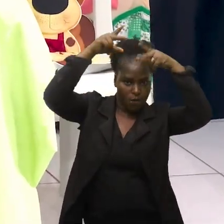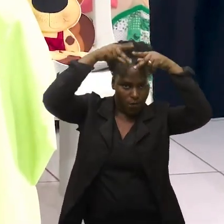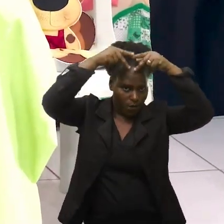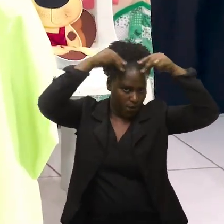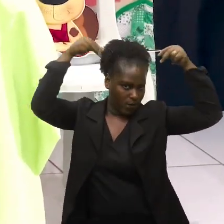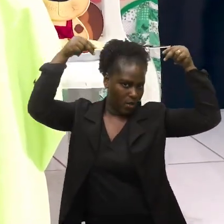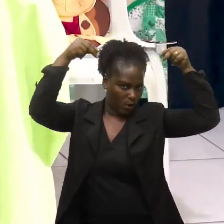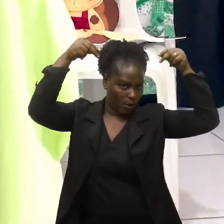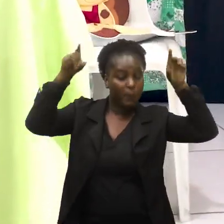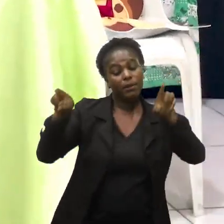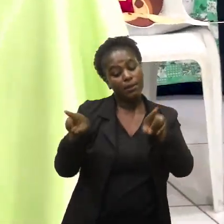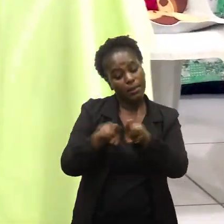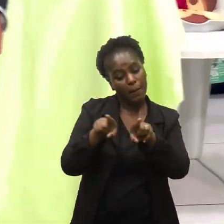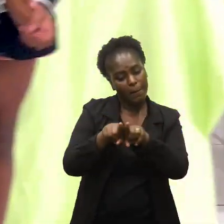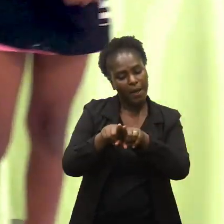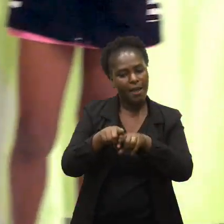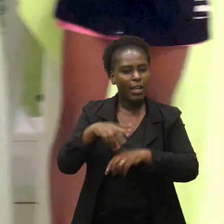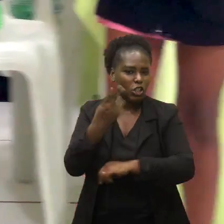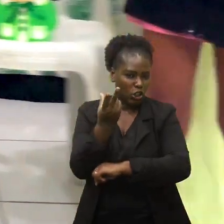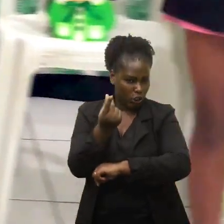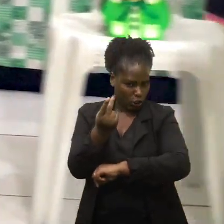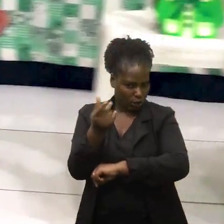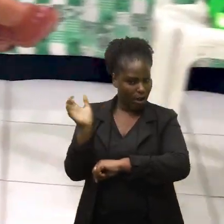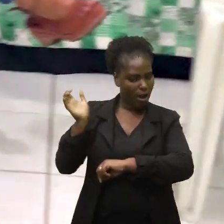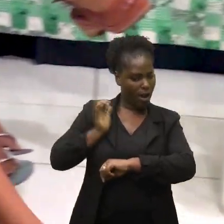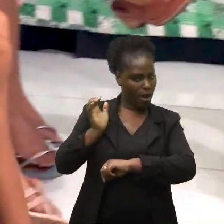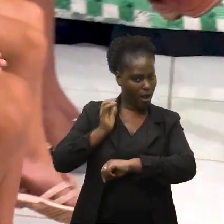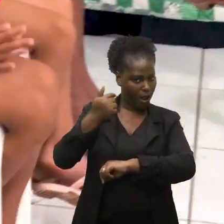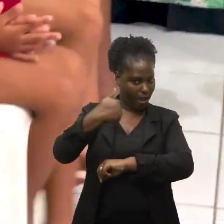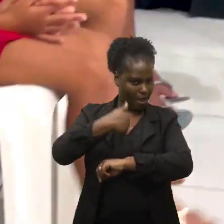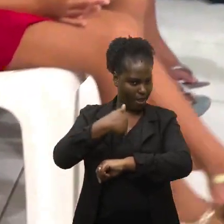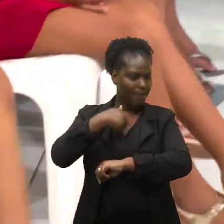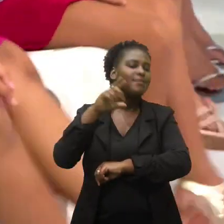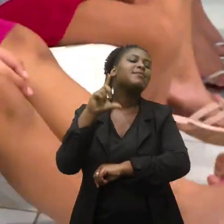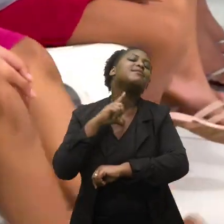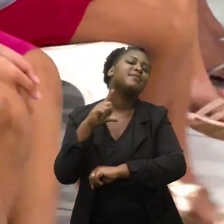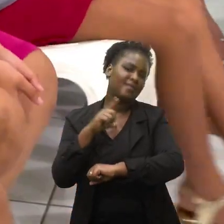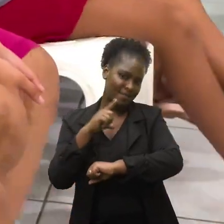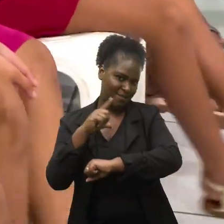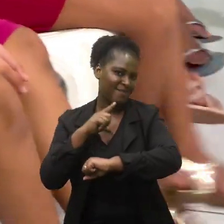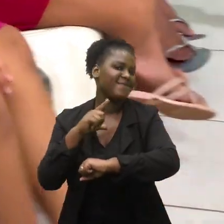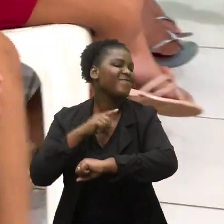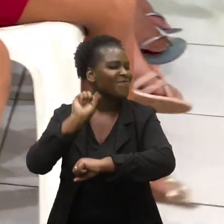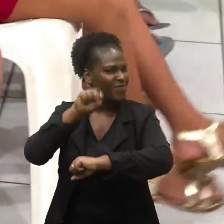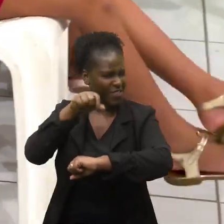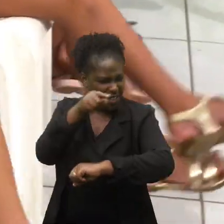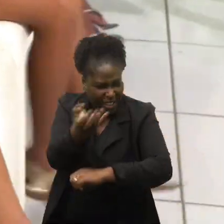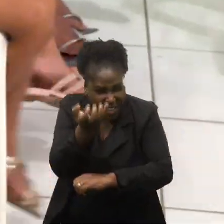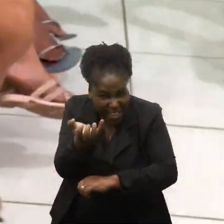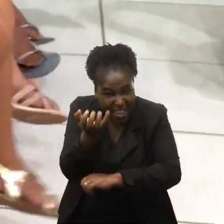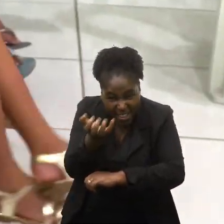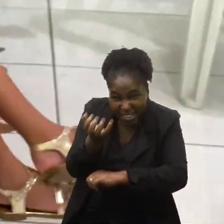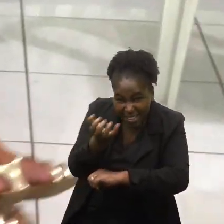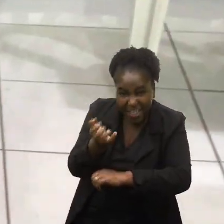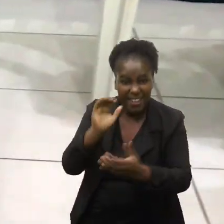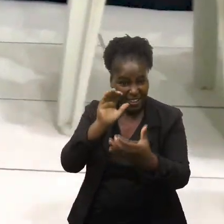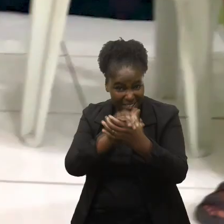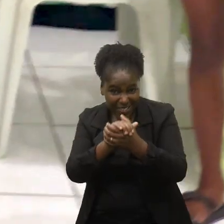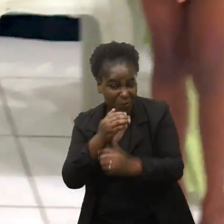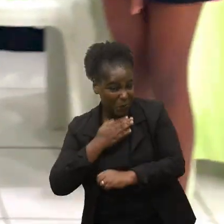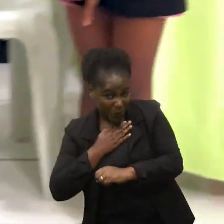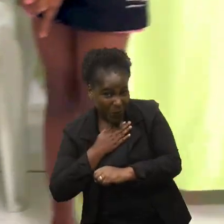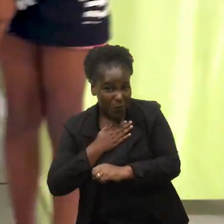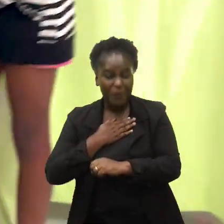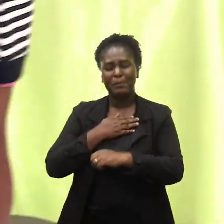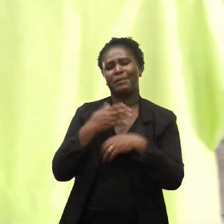Casar com a Dona Baratinha, que tem fita no cabelo e dinheiro na caixinha.